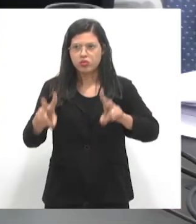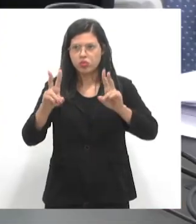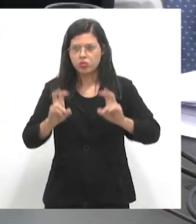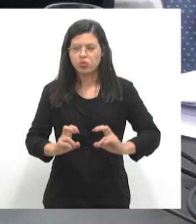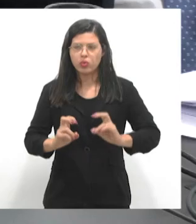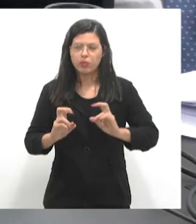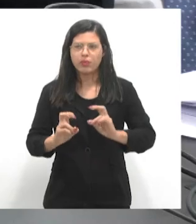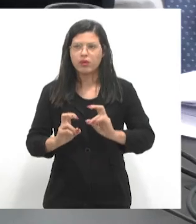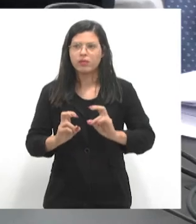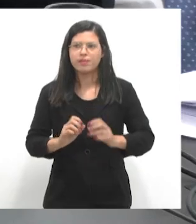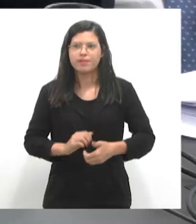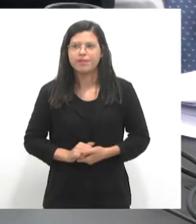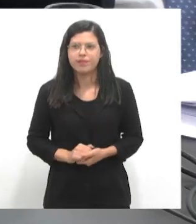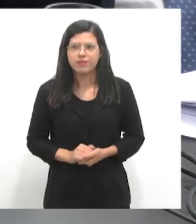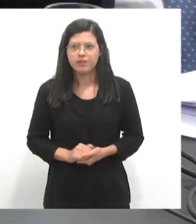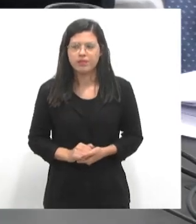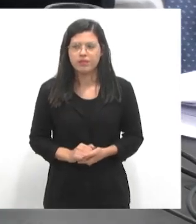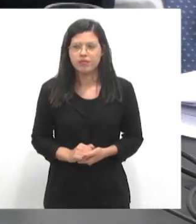que era